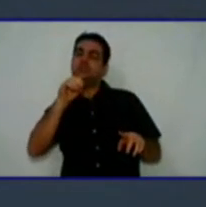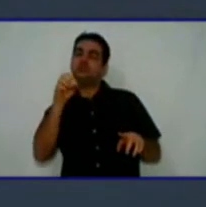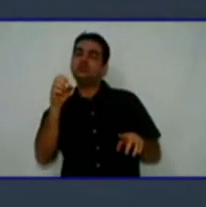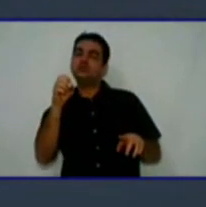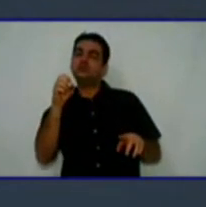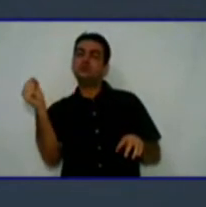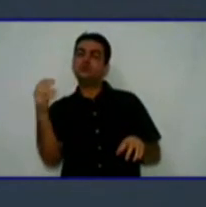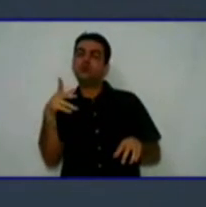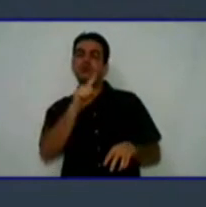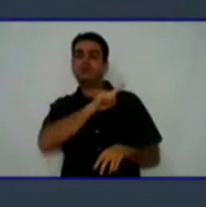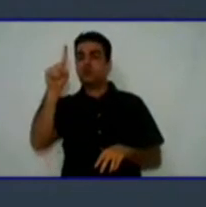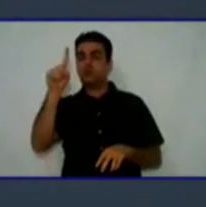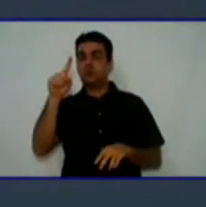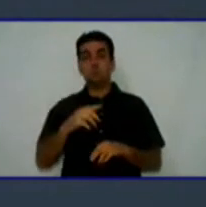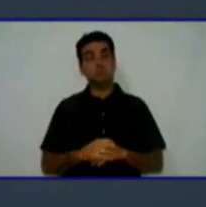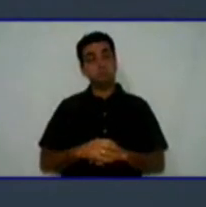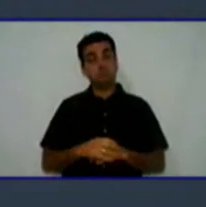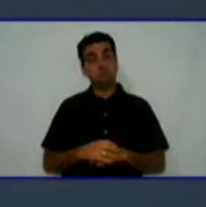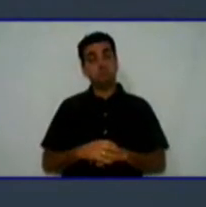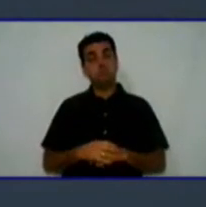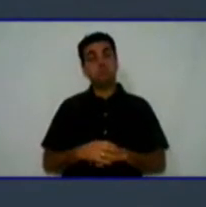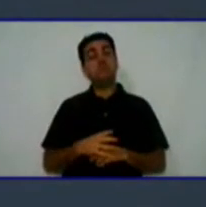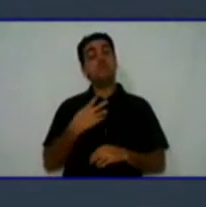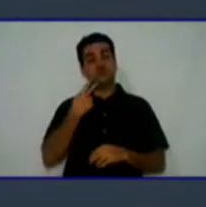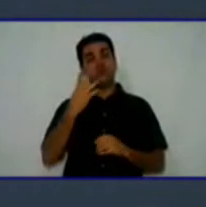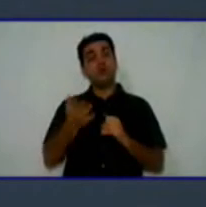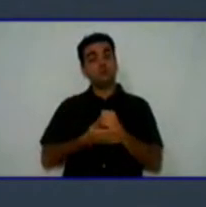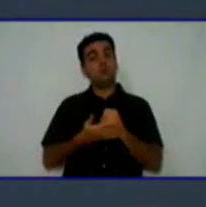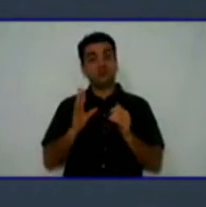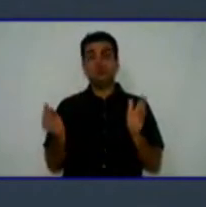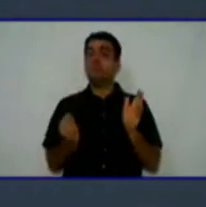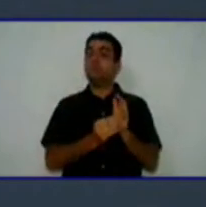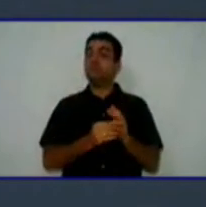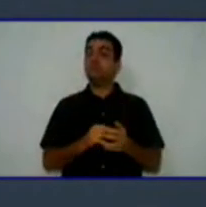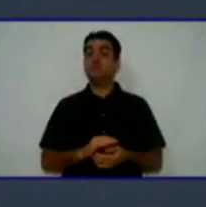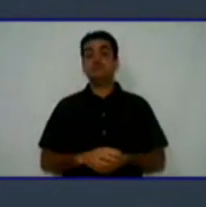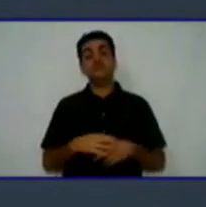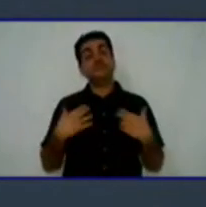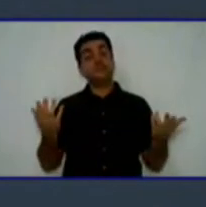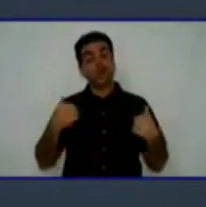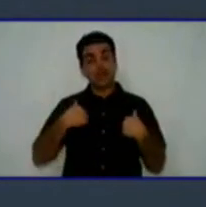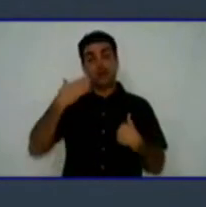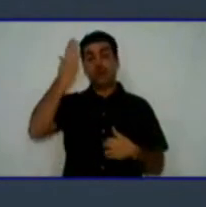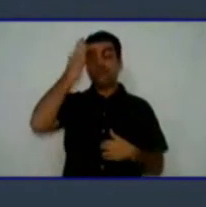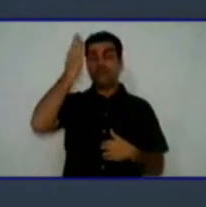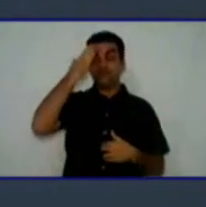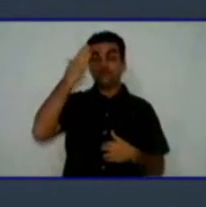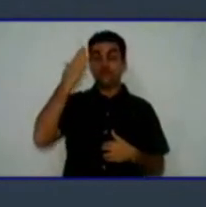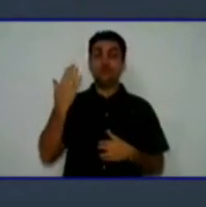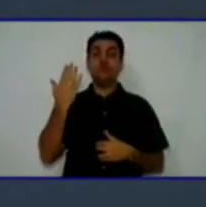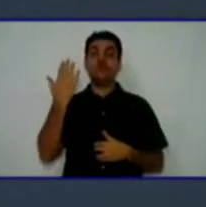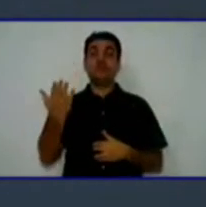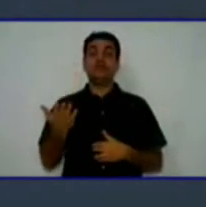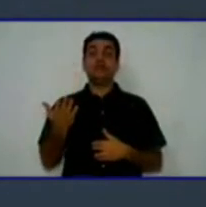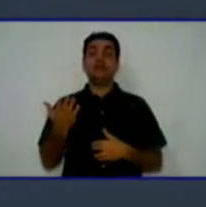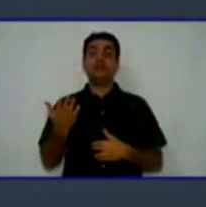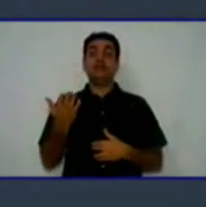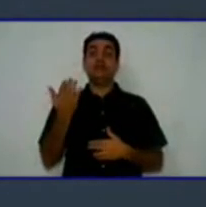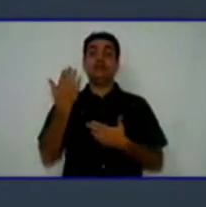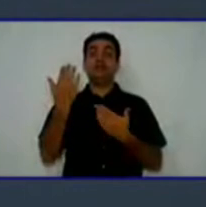Dino Novo não, fecho aspas e cito a fonte. Com essas considerações, entendo com renovadas vênias a